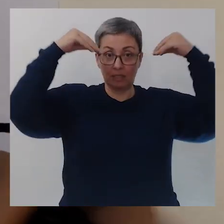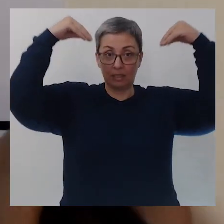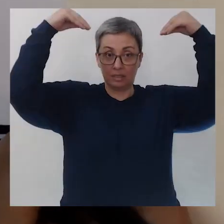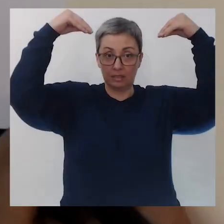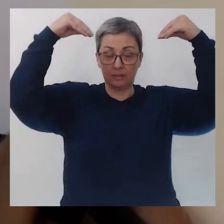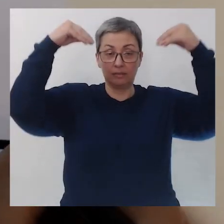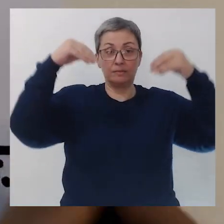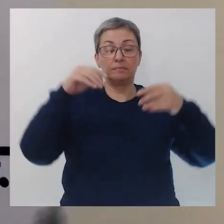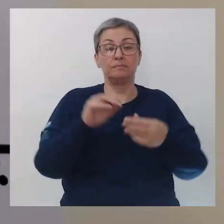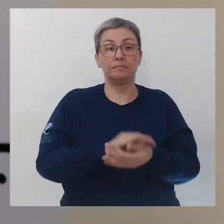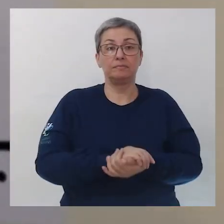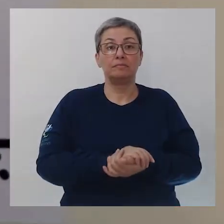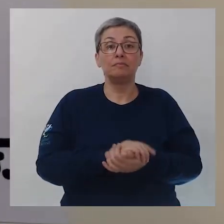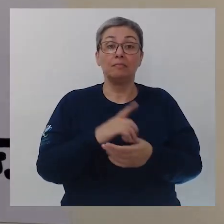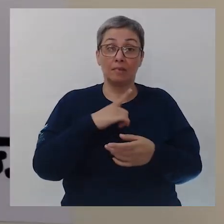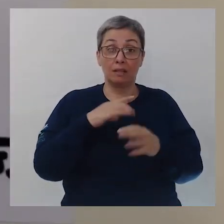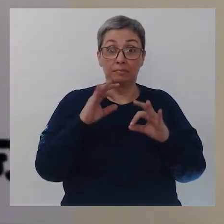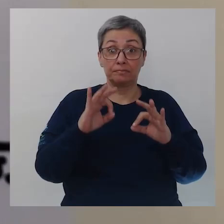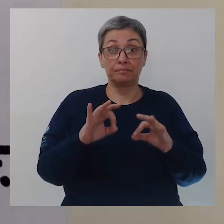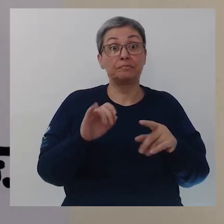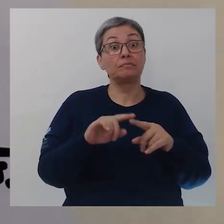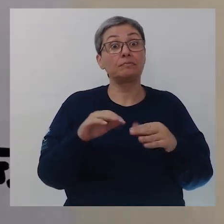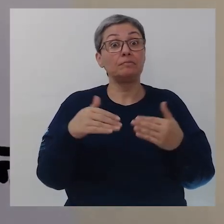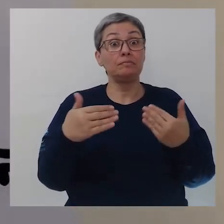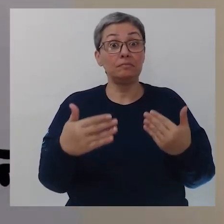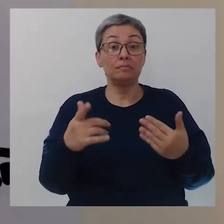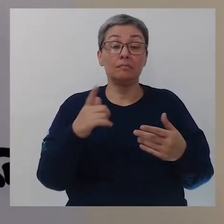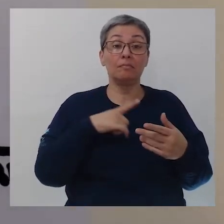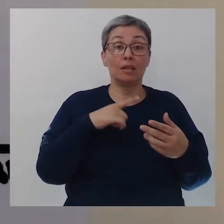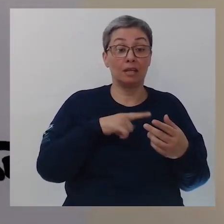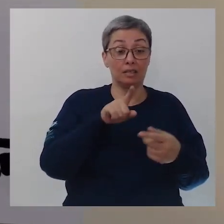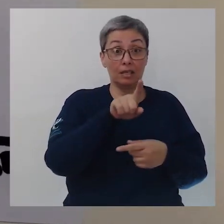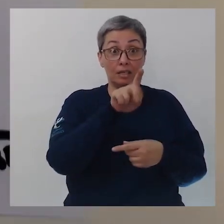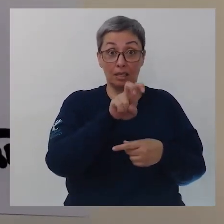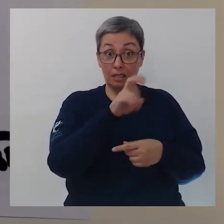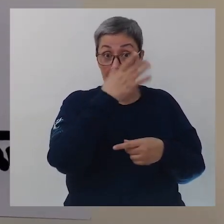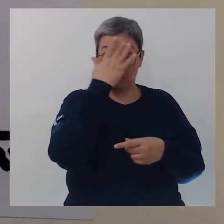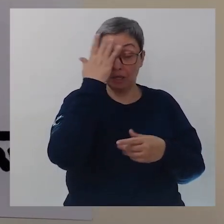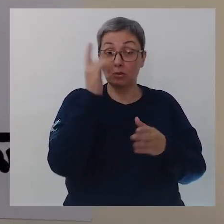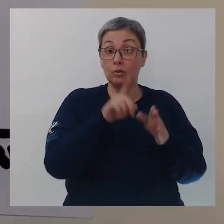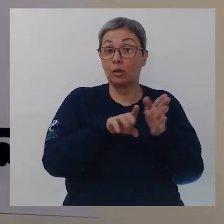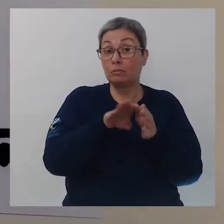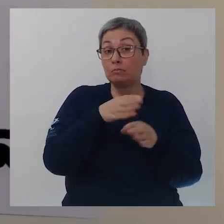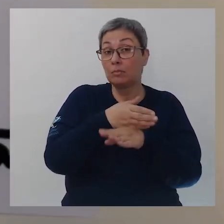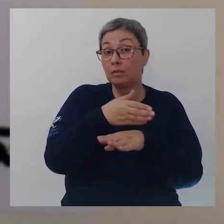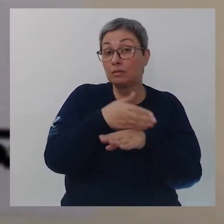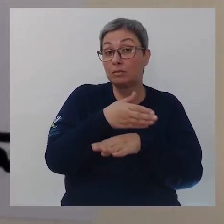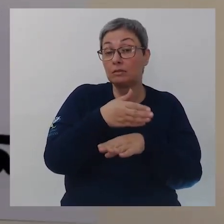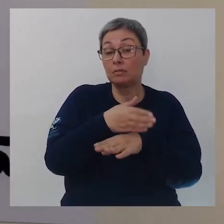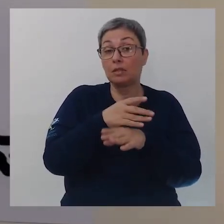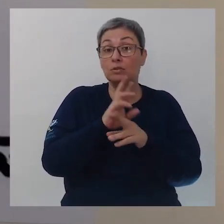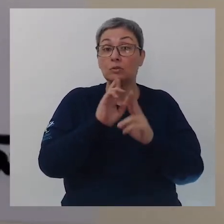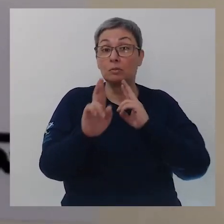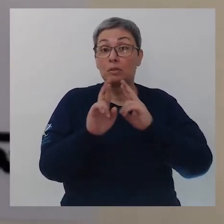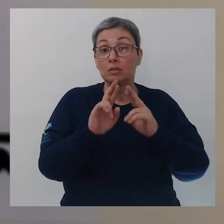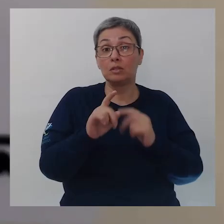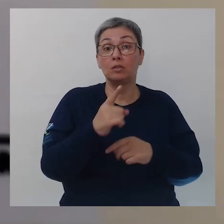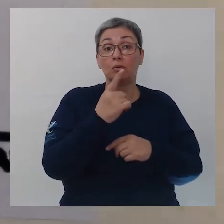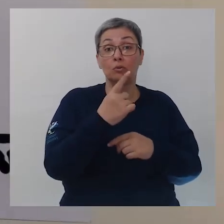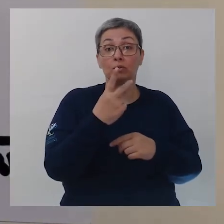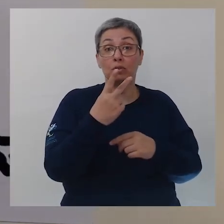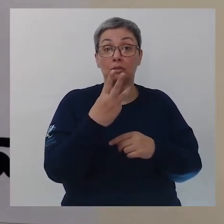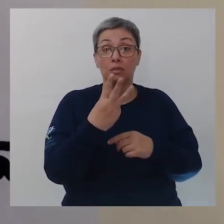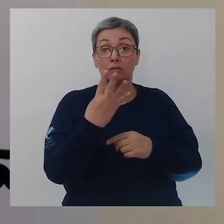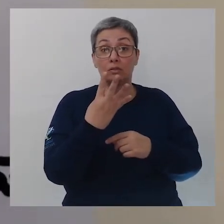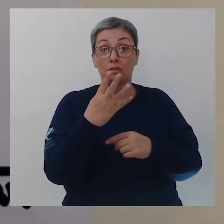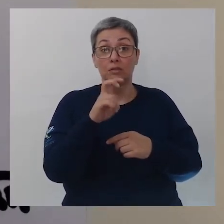sertanejo. Certo? Então nós temos 15 pessoas participando. 1, 2,